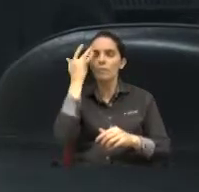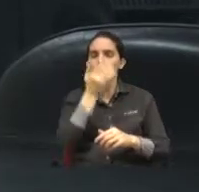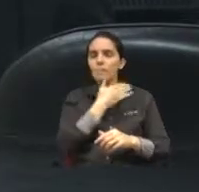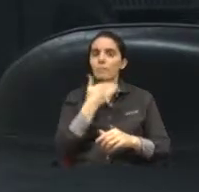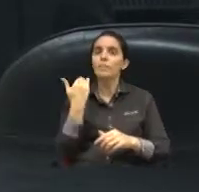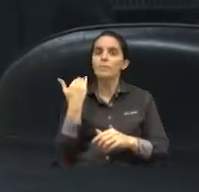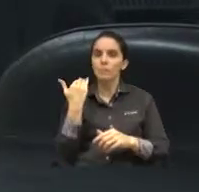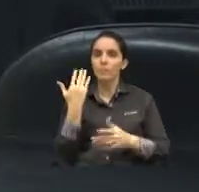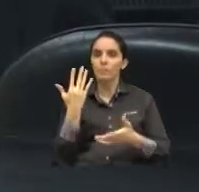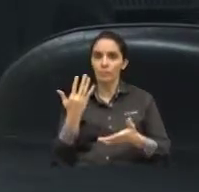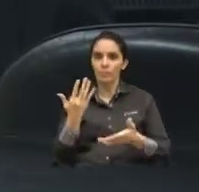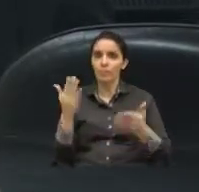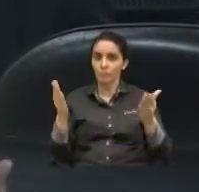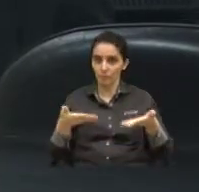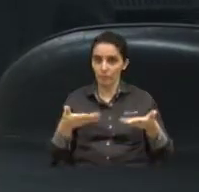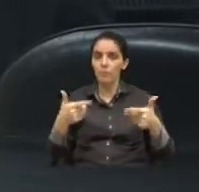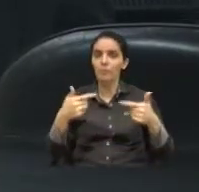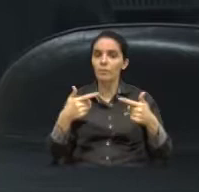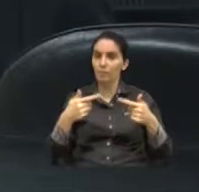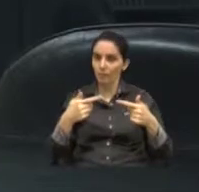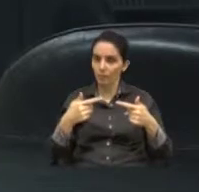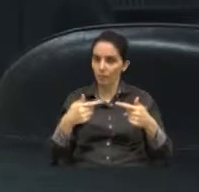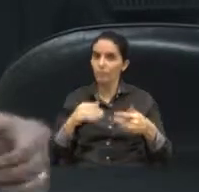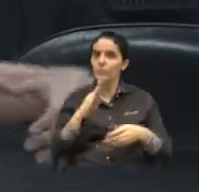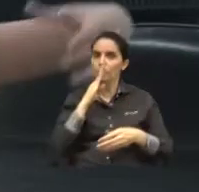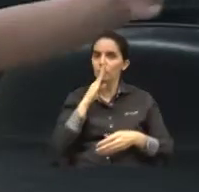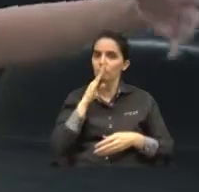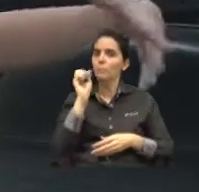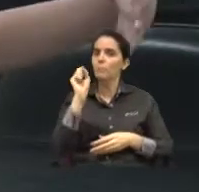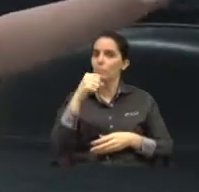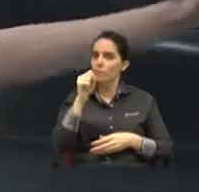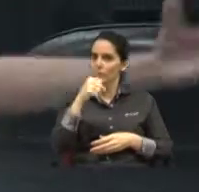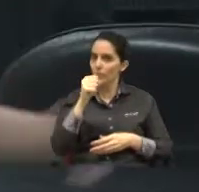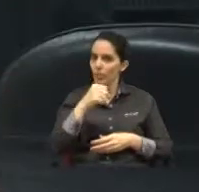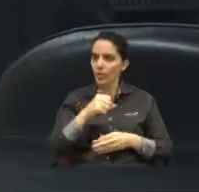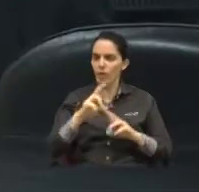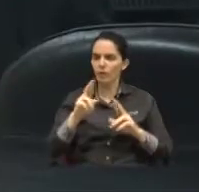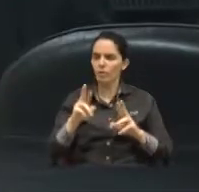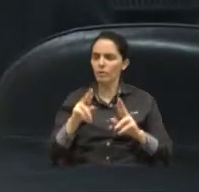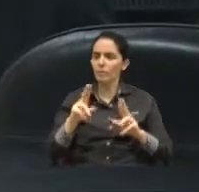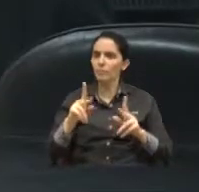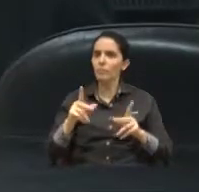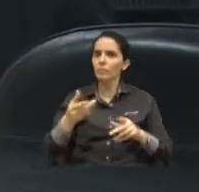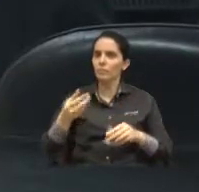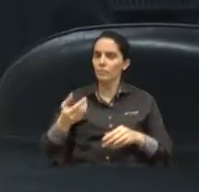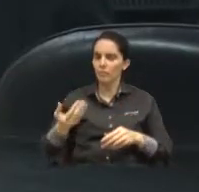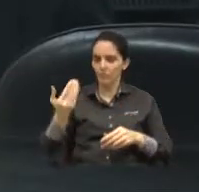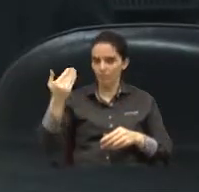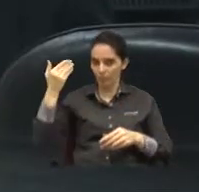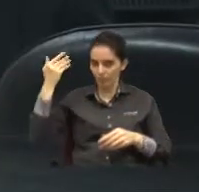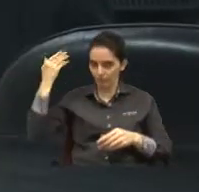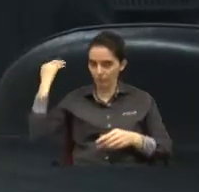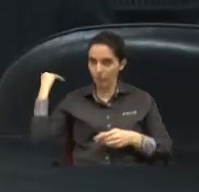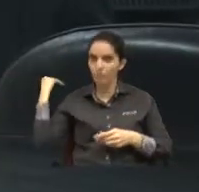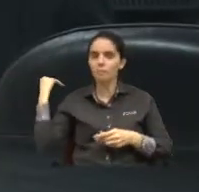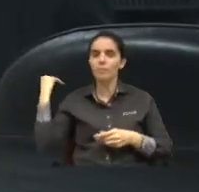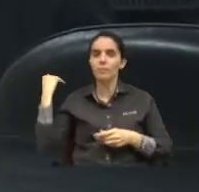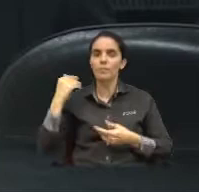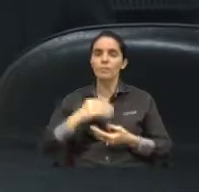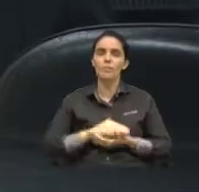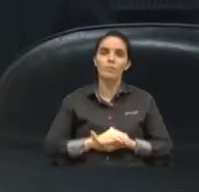hoje em uma guerra velada. Diferente daquelas que nós temos acesso pelos capítulos da